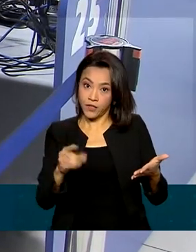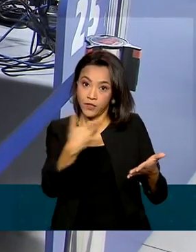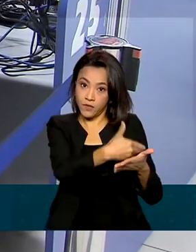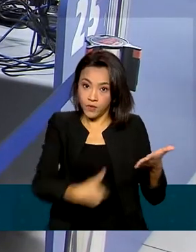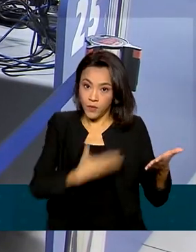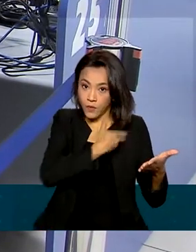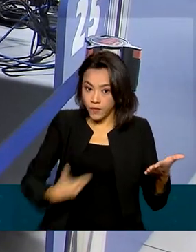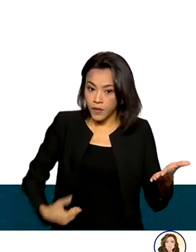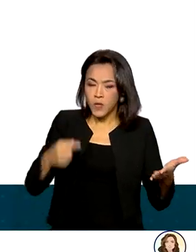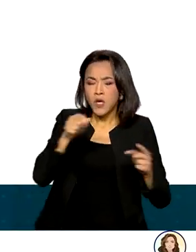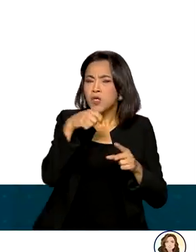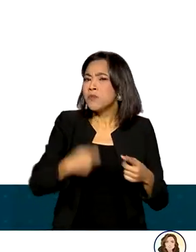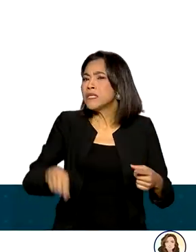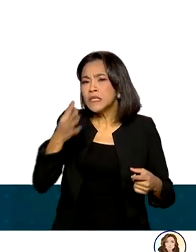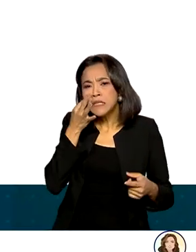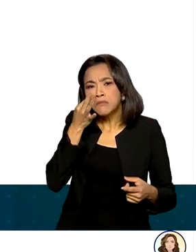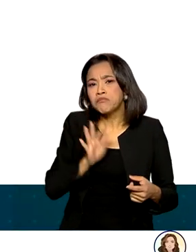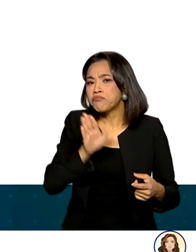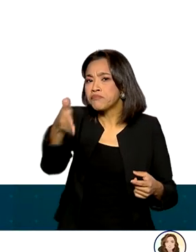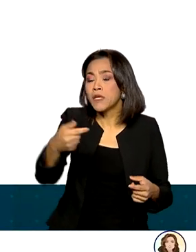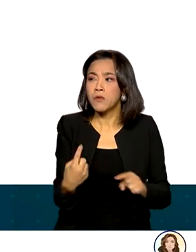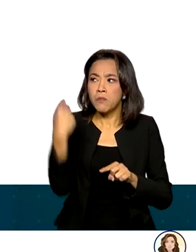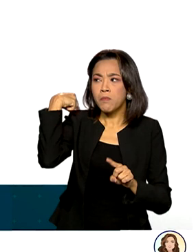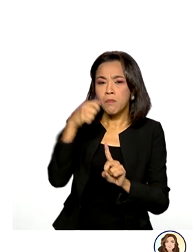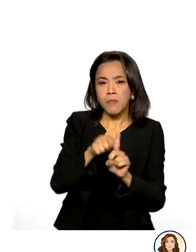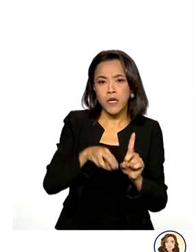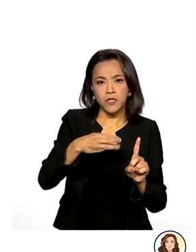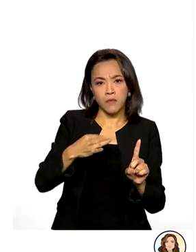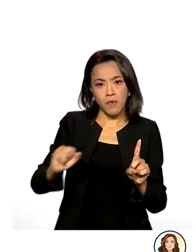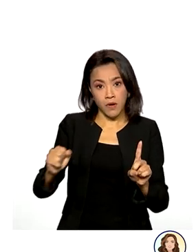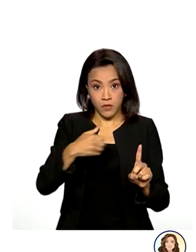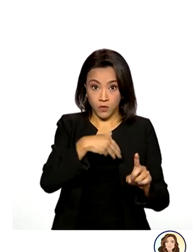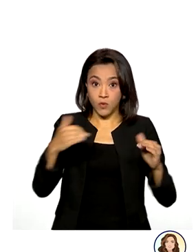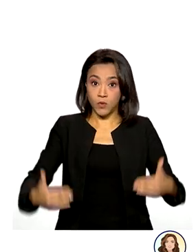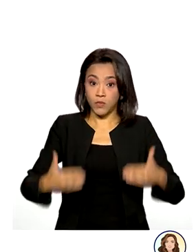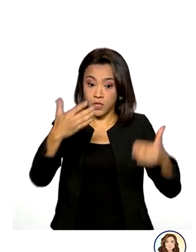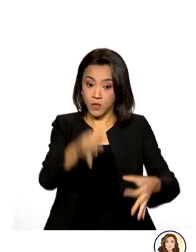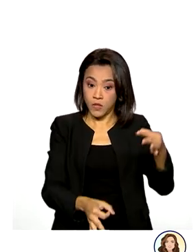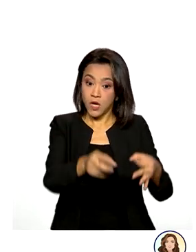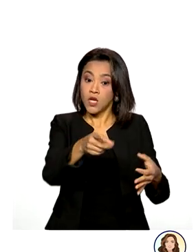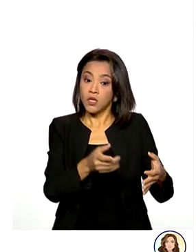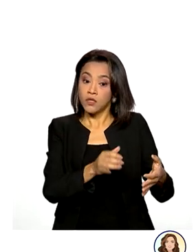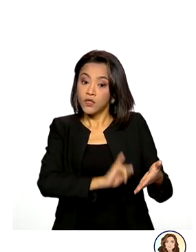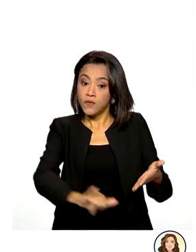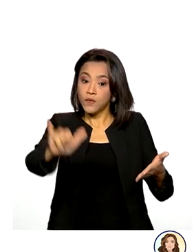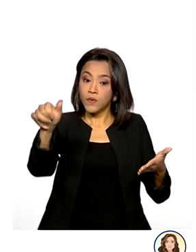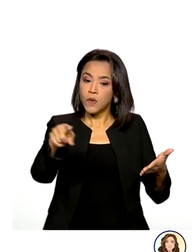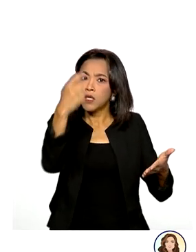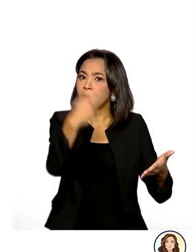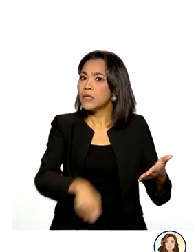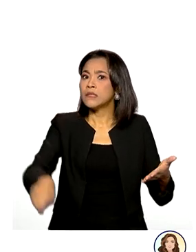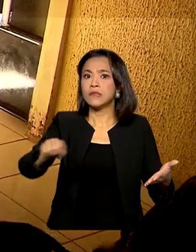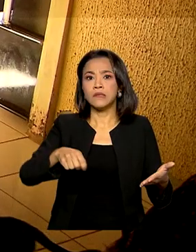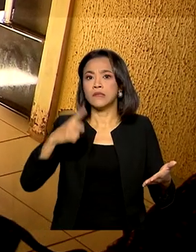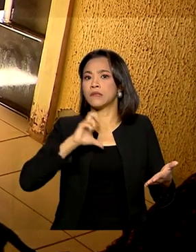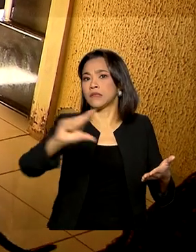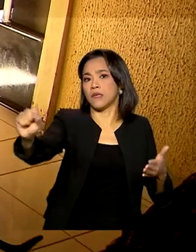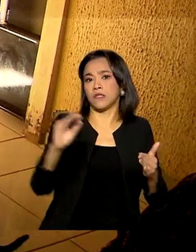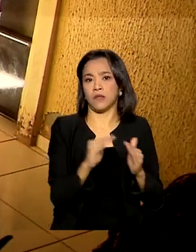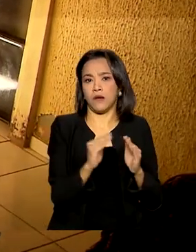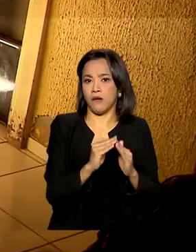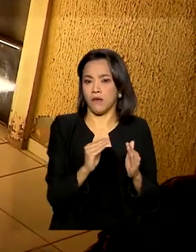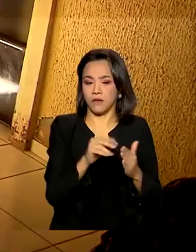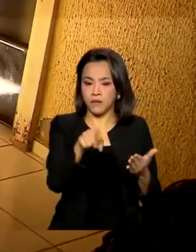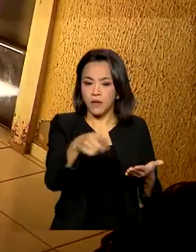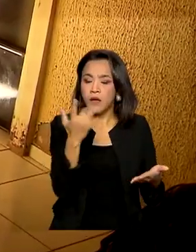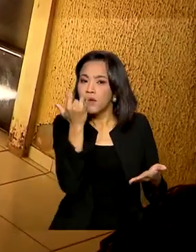o ministério da Cidadania lançou um aplicativo que permite a atualização cadastral sem sair de casa A